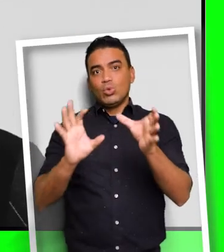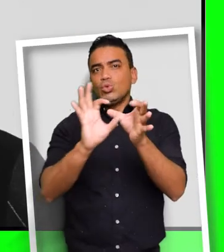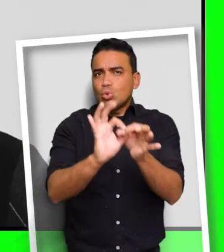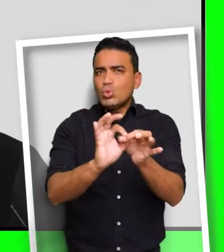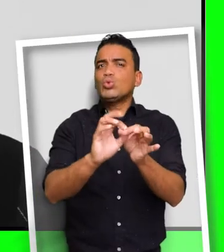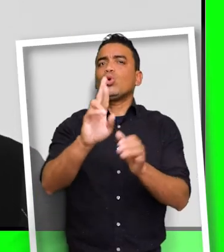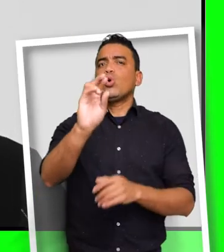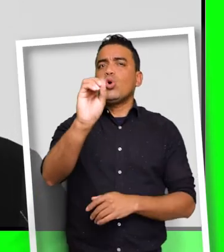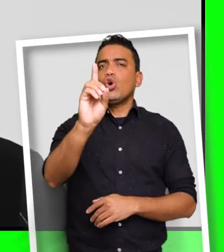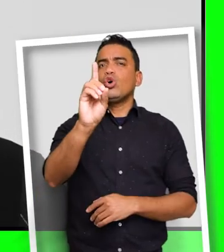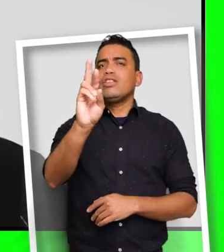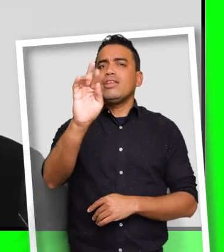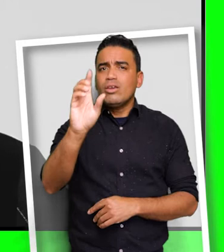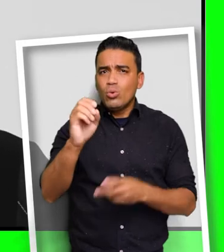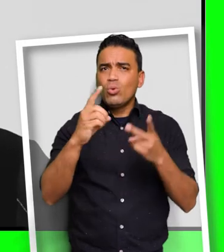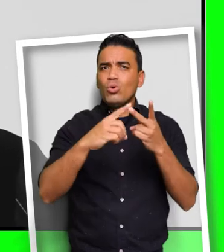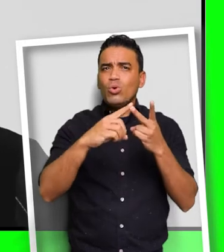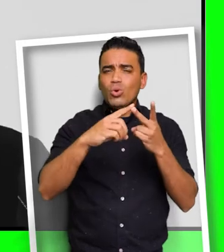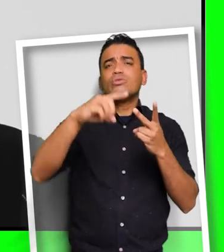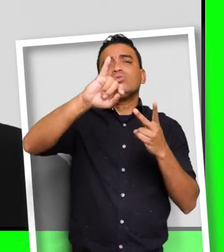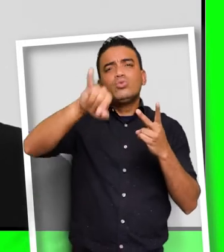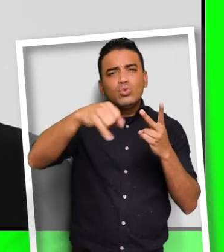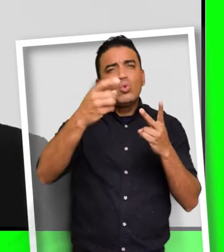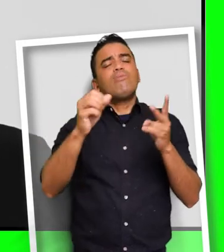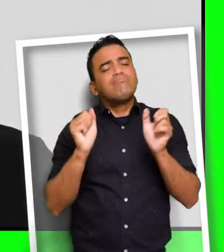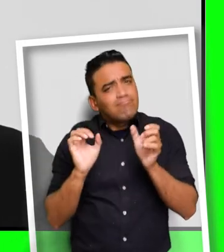Rodrigo Jerônimo e do João das Neves,